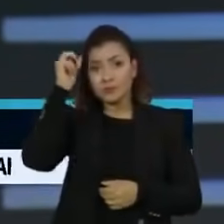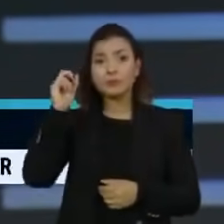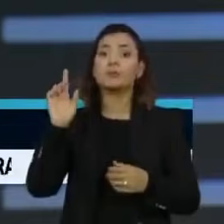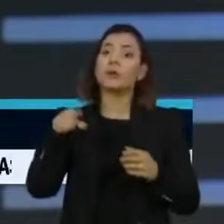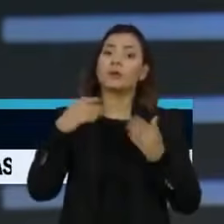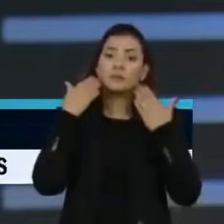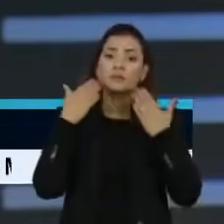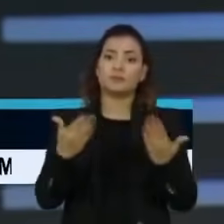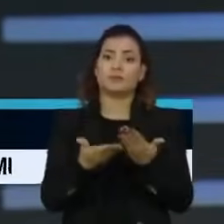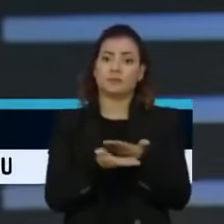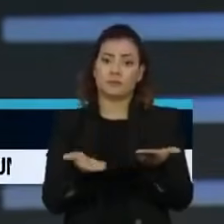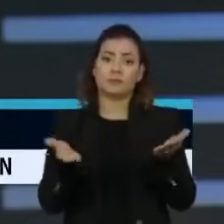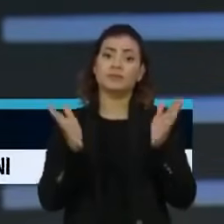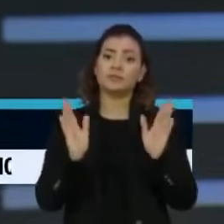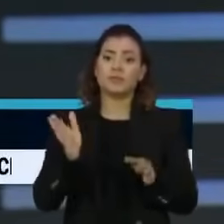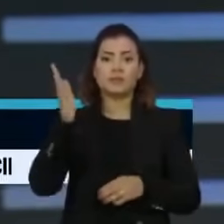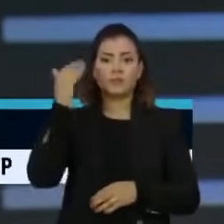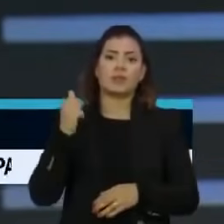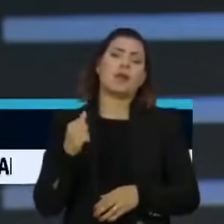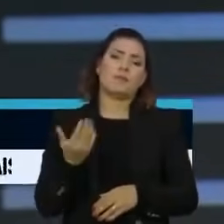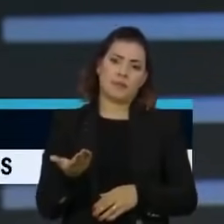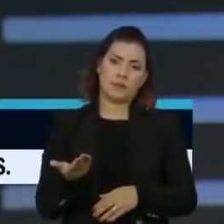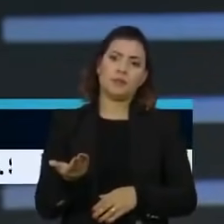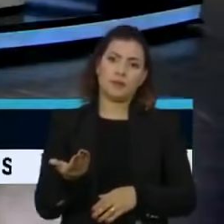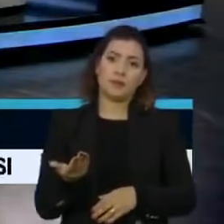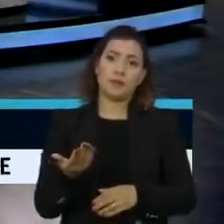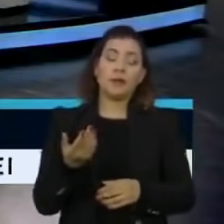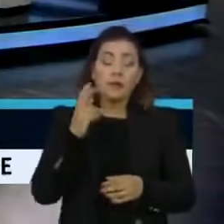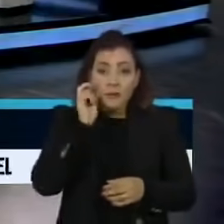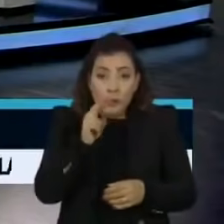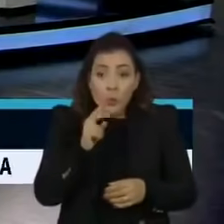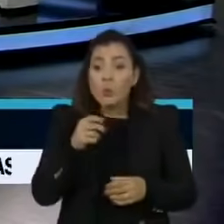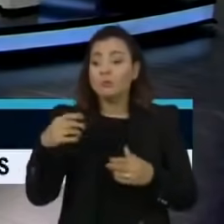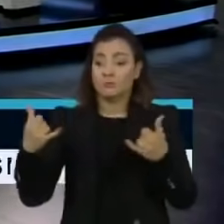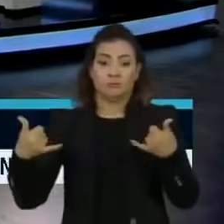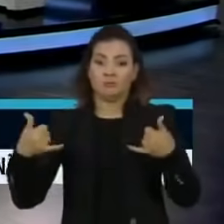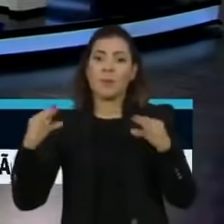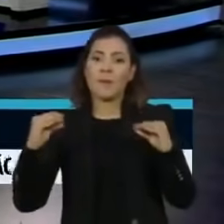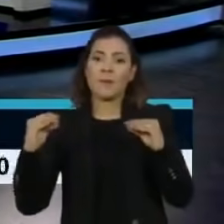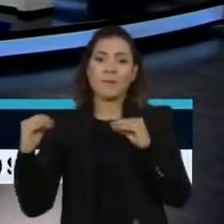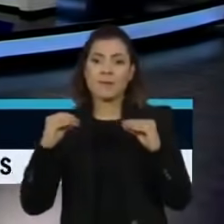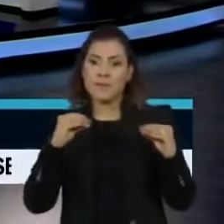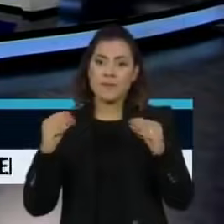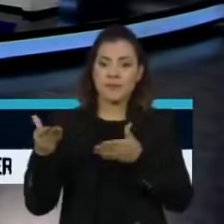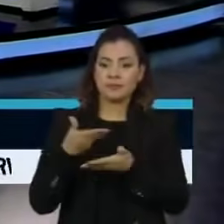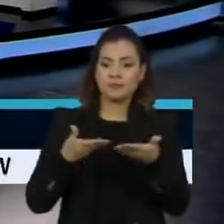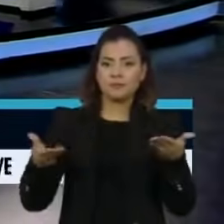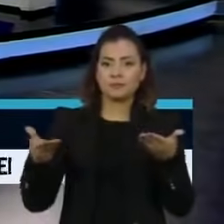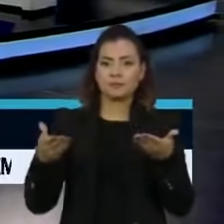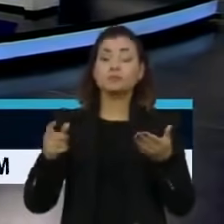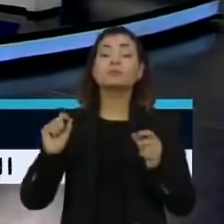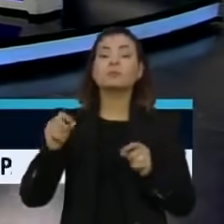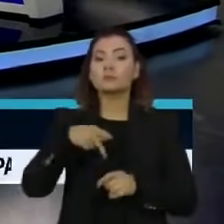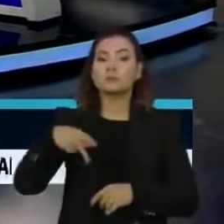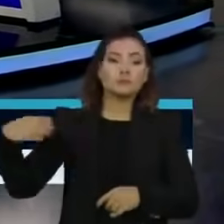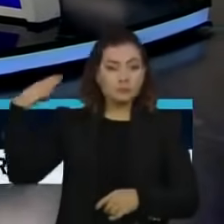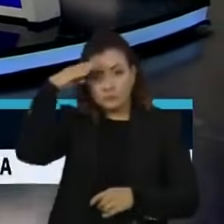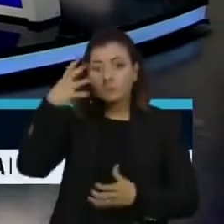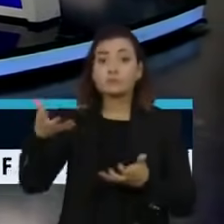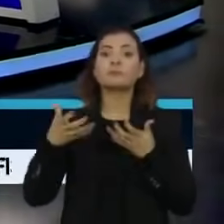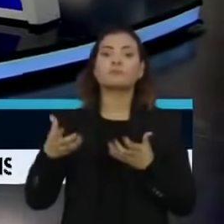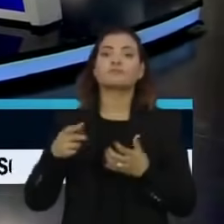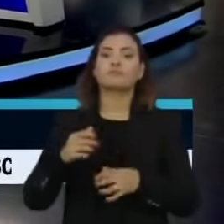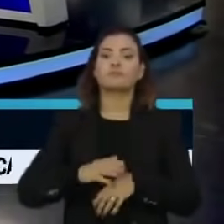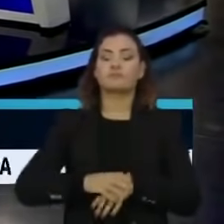é muito claro inclusive na gravação que o que o bolsonaro quer é criar um sistema em que